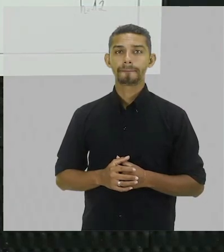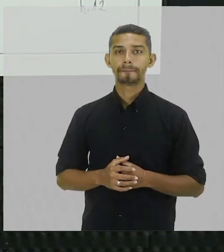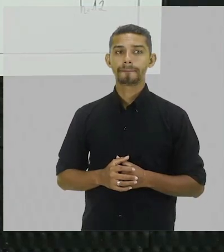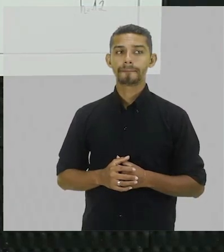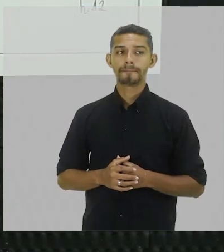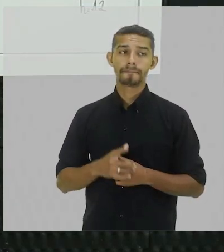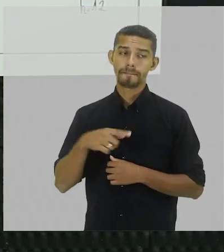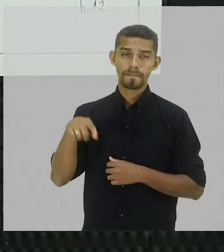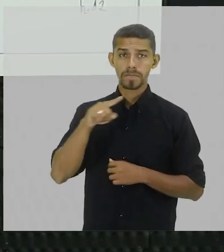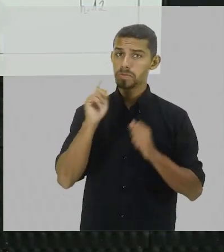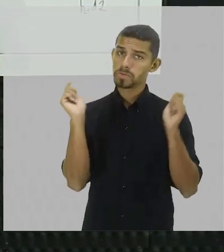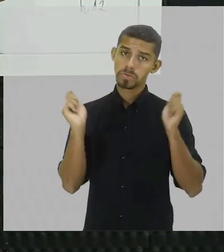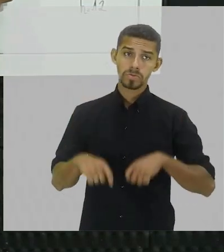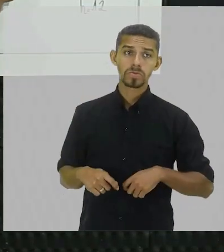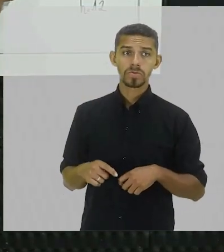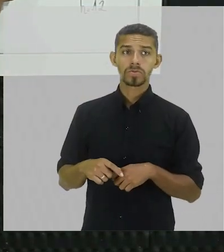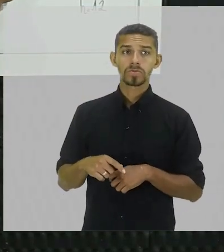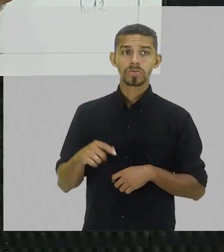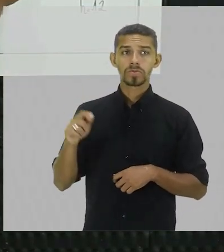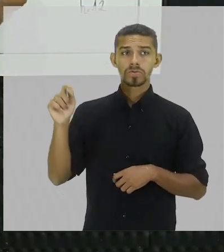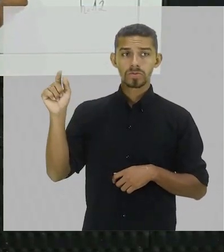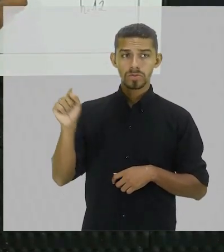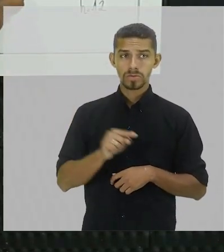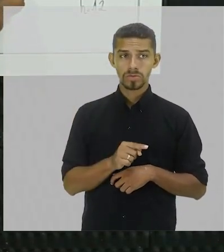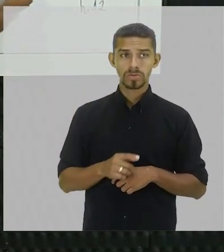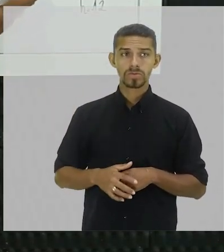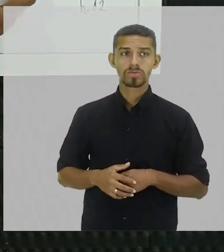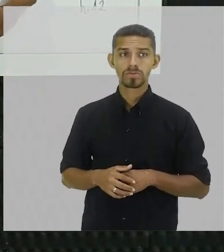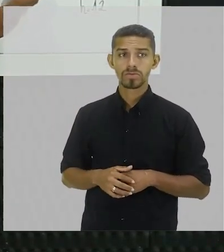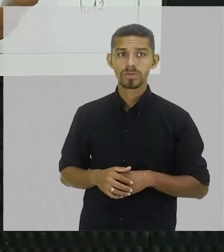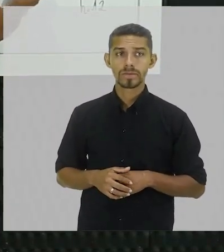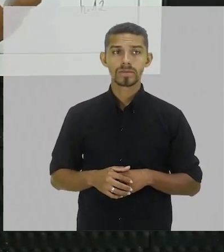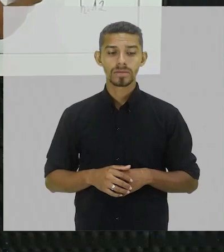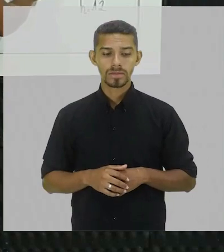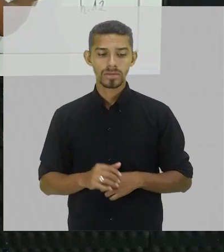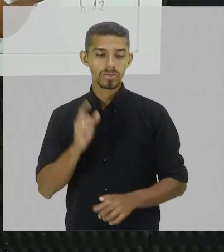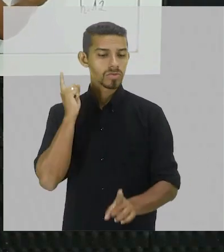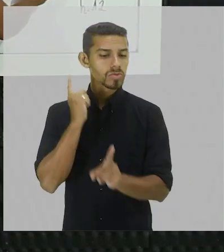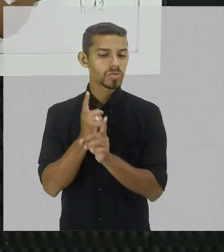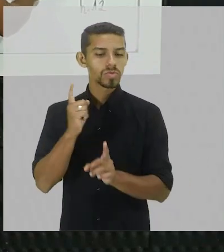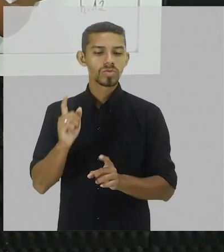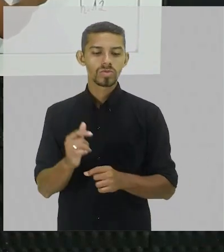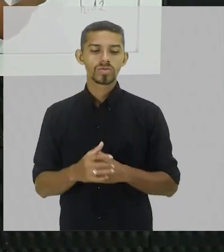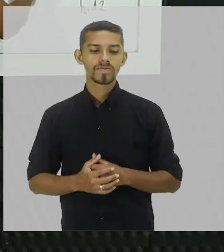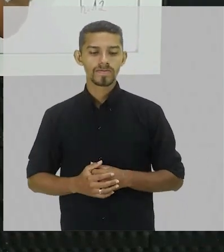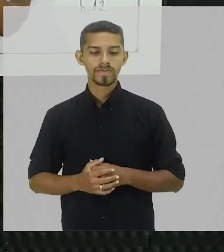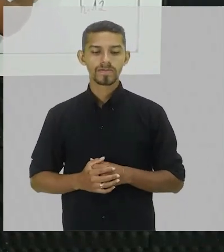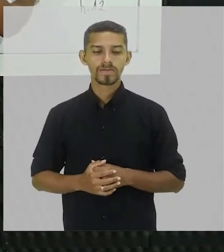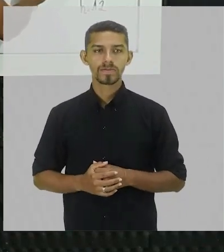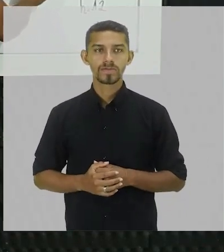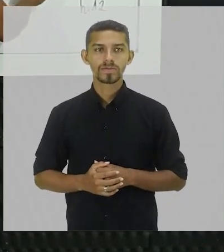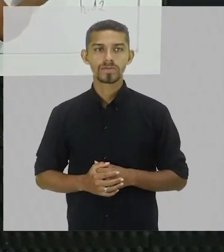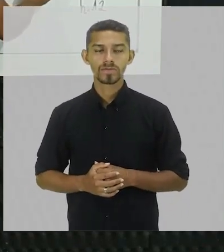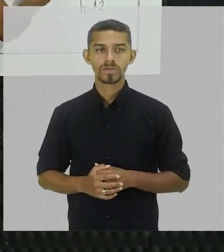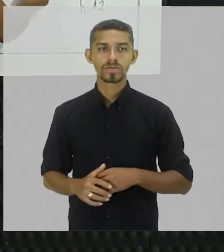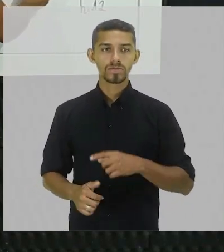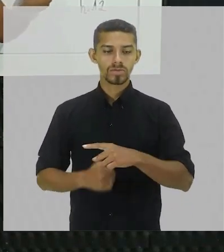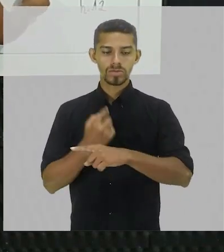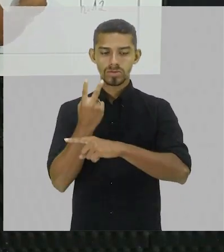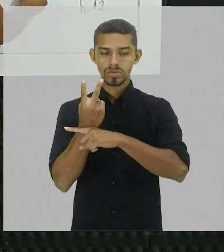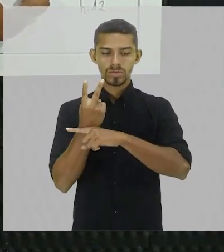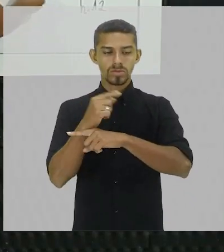Certo? Você pode simplesmente cortar aqui o zero com 2 zeros. Você vai encontrar que essa razão aqui é π